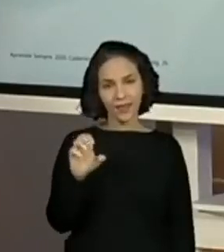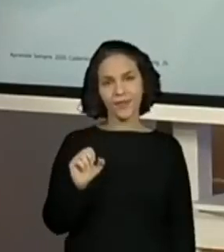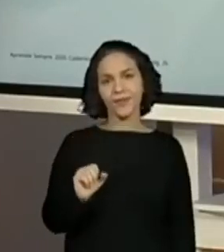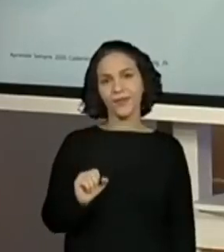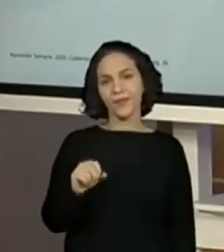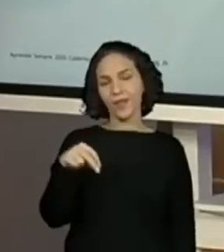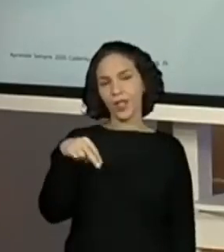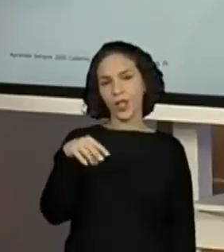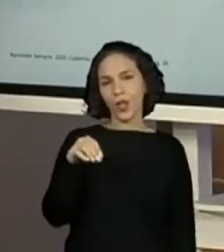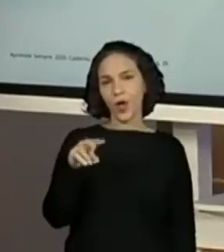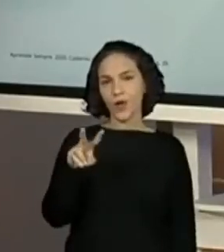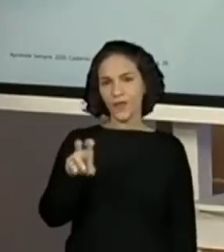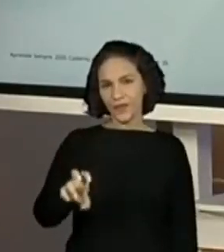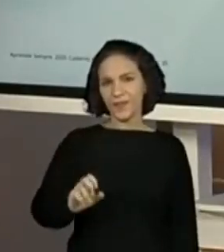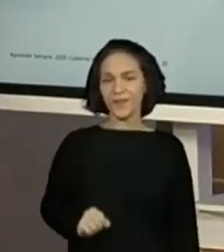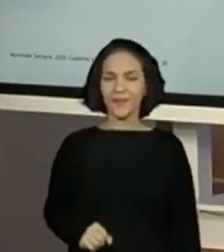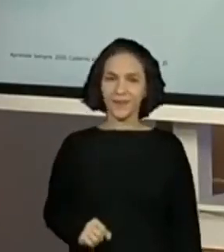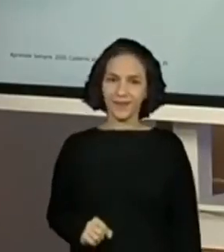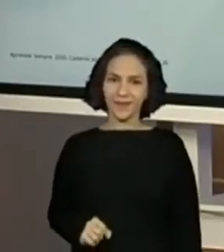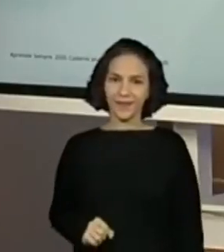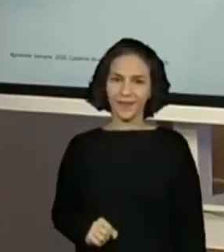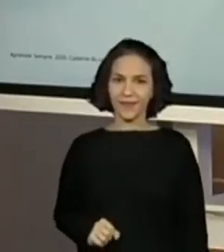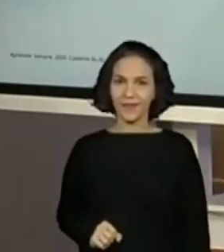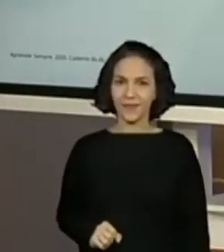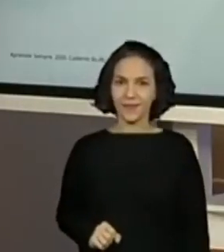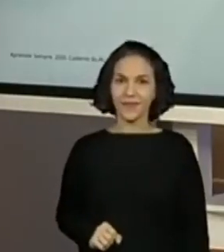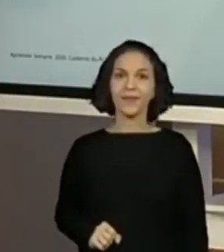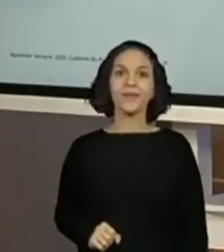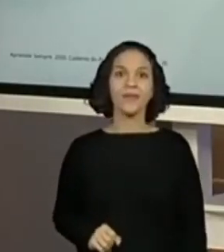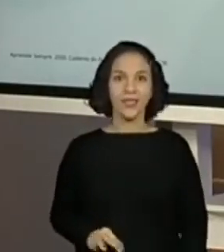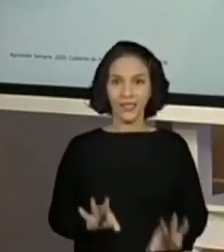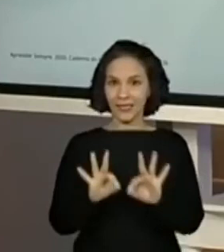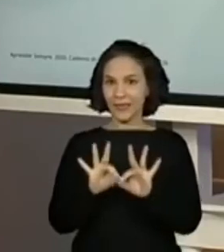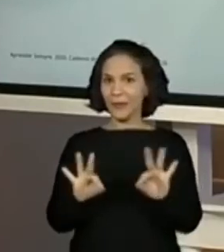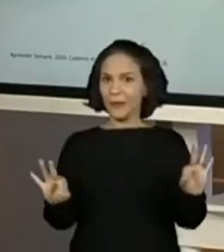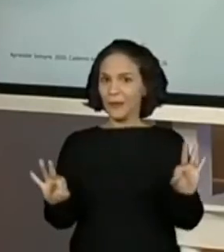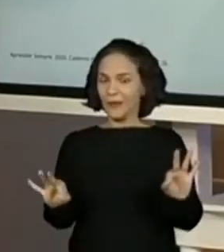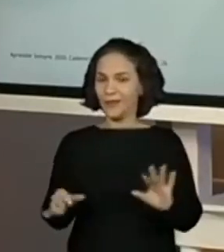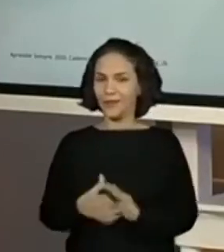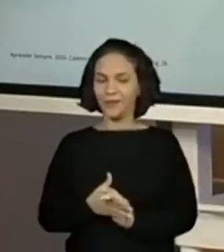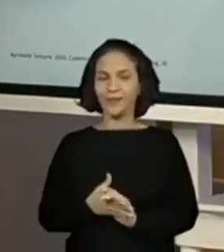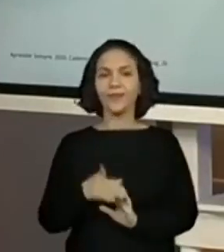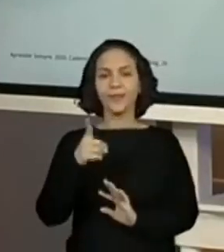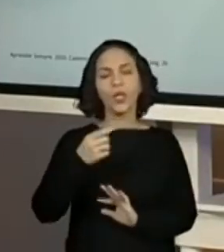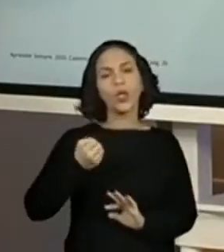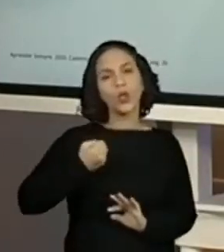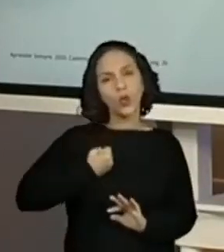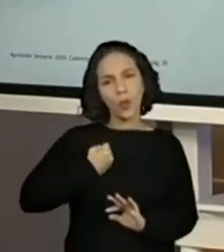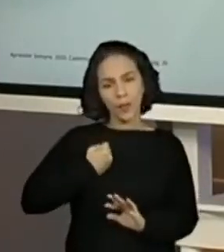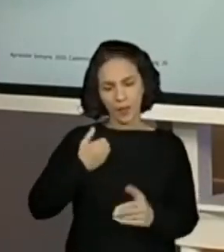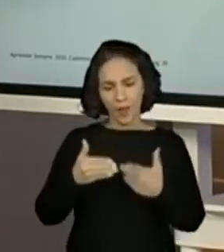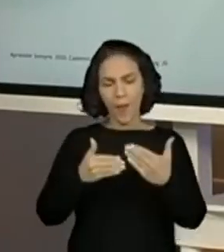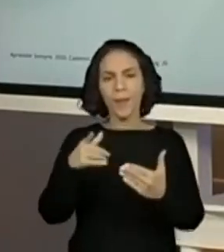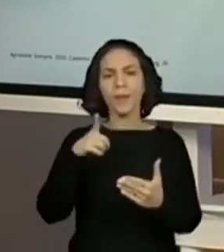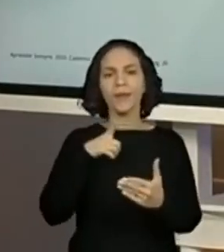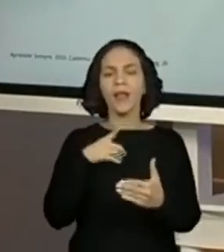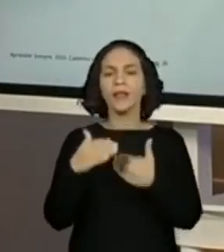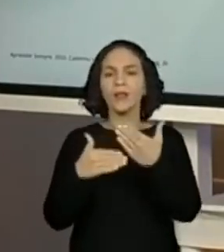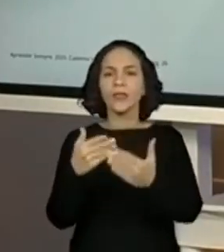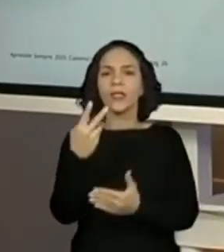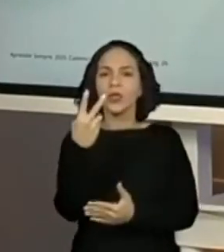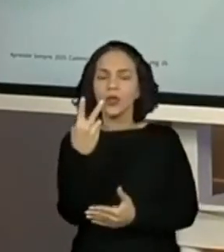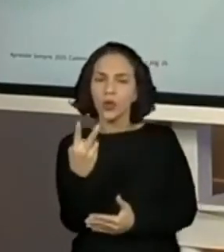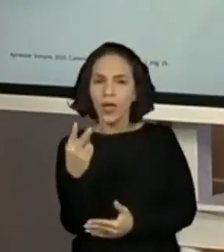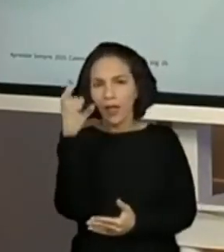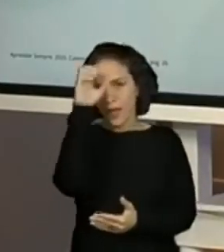2.729. Os números que eu estou apresentando aqui, professores, estão lá na sequência didática 2 do Aprender Sempre